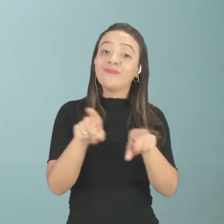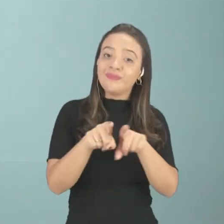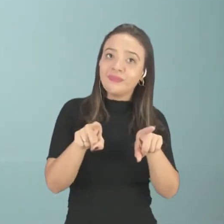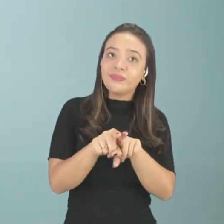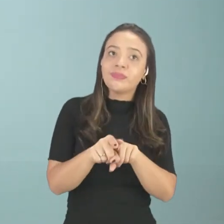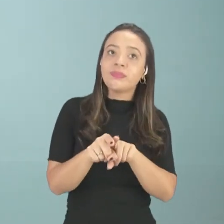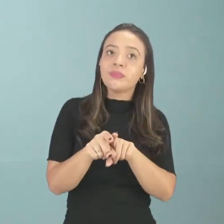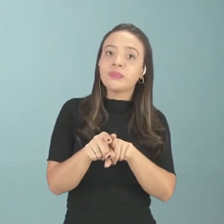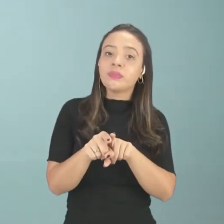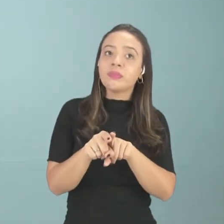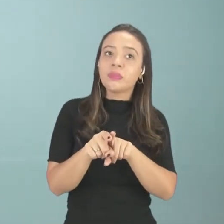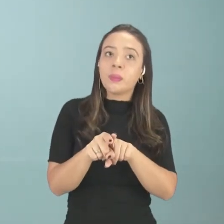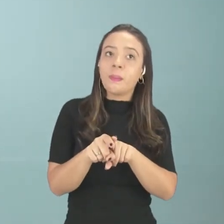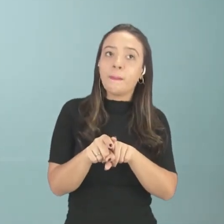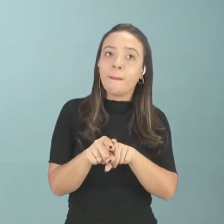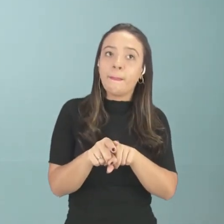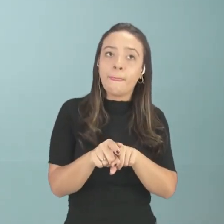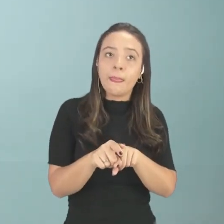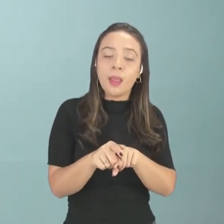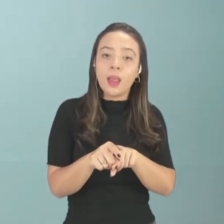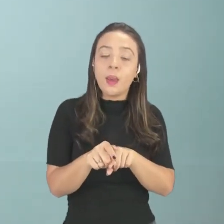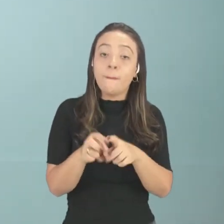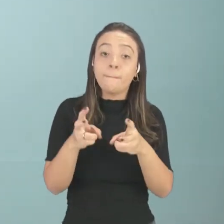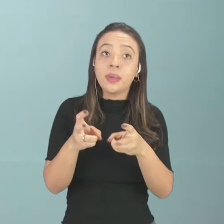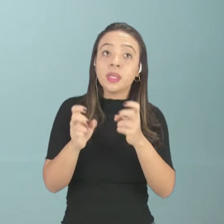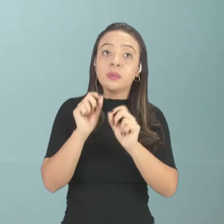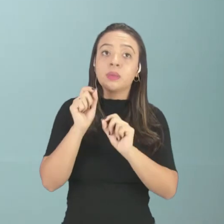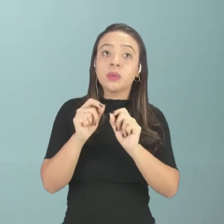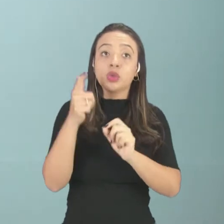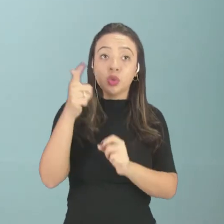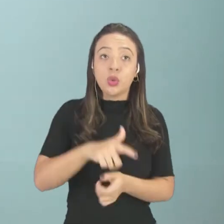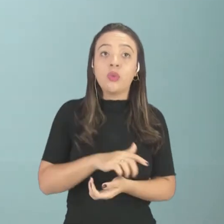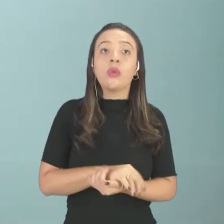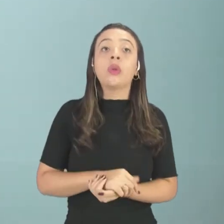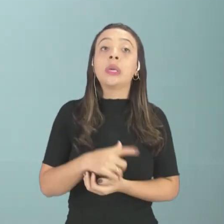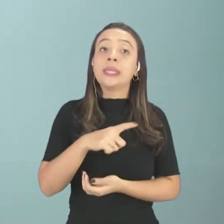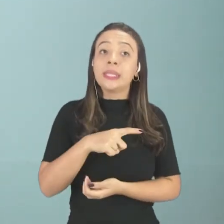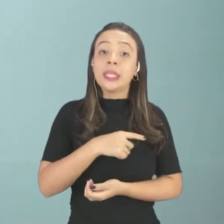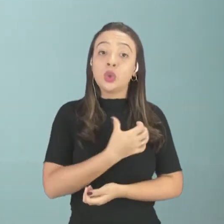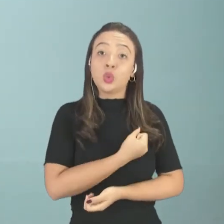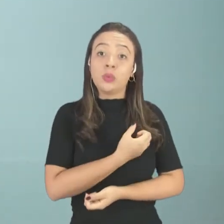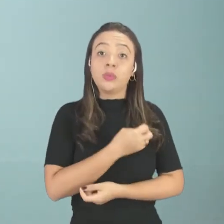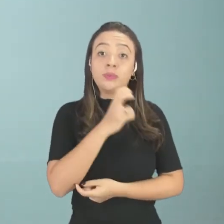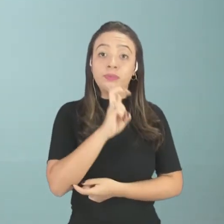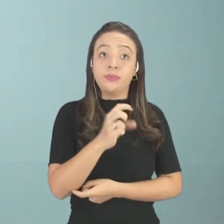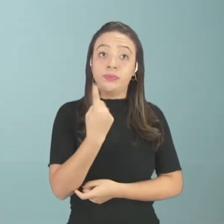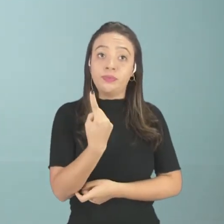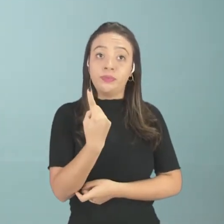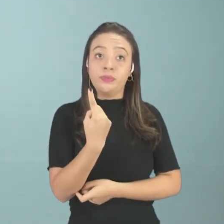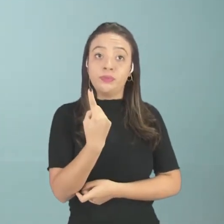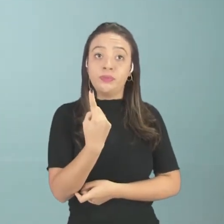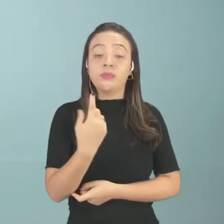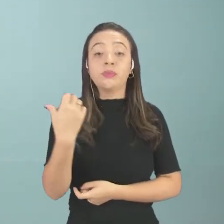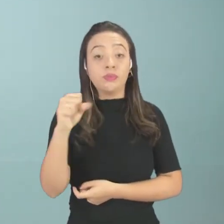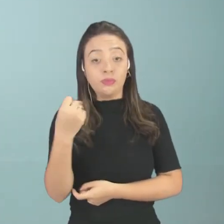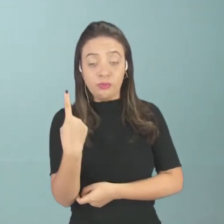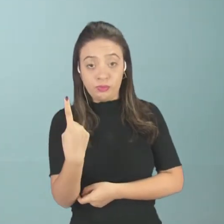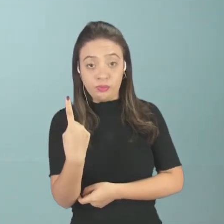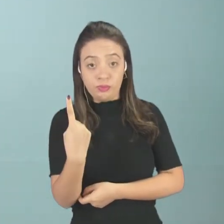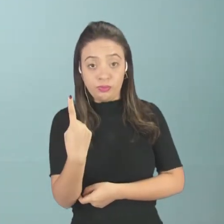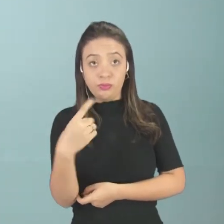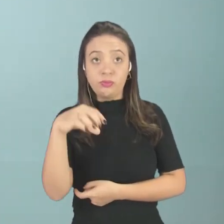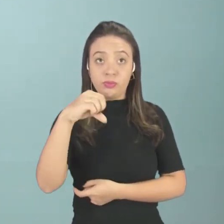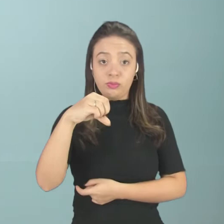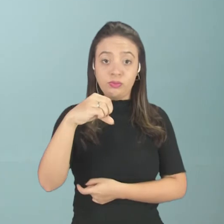aí no comando da questão. Então, observe lá, eu vou colocar mais uma vez. Nós temos o número 51, 81, 9